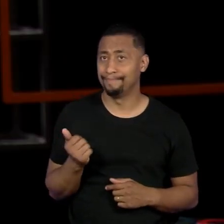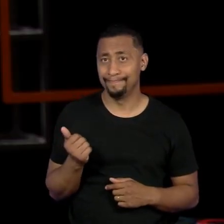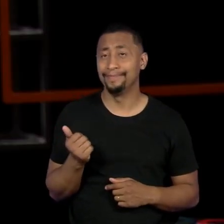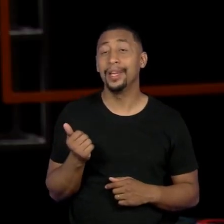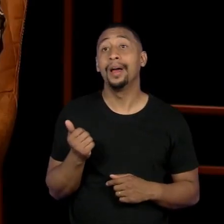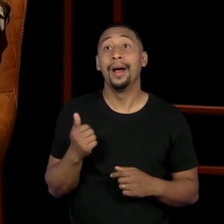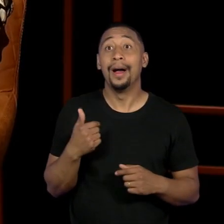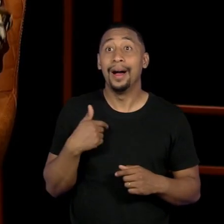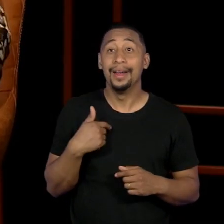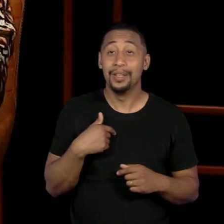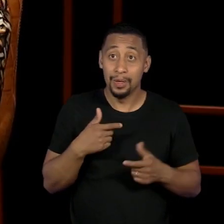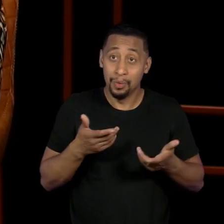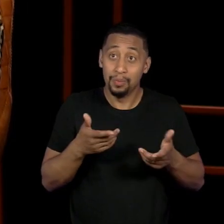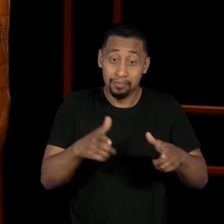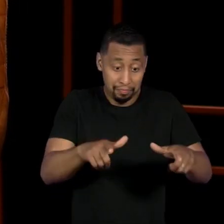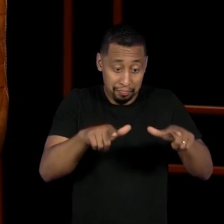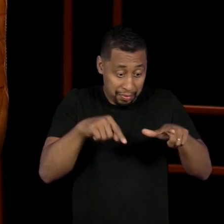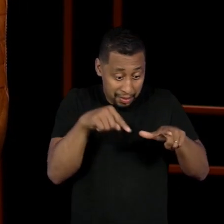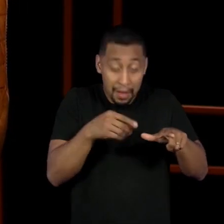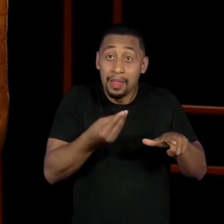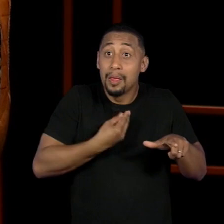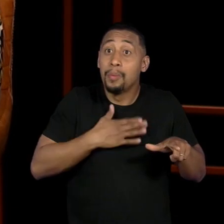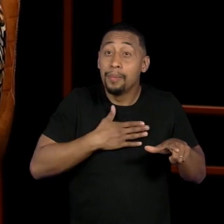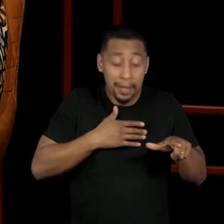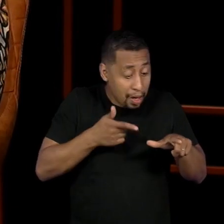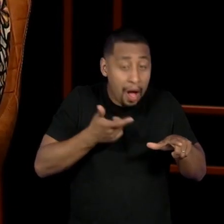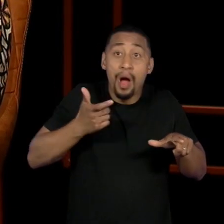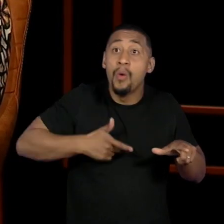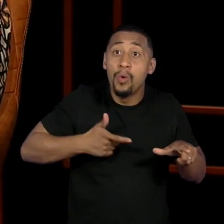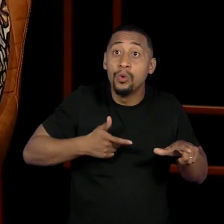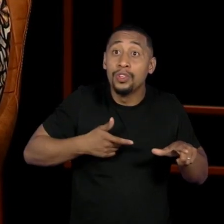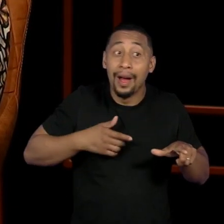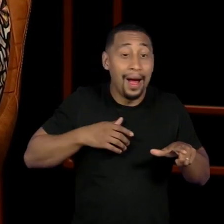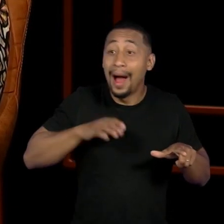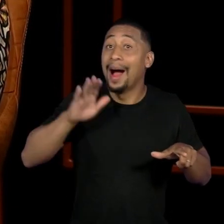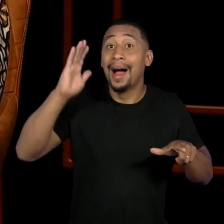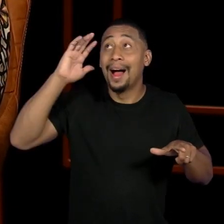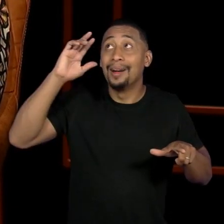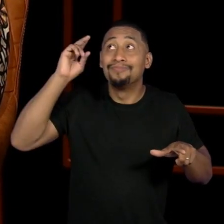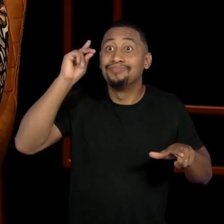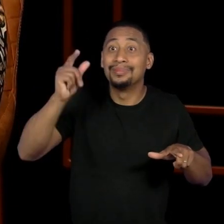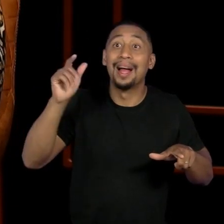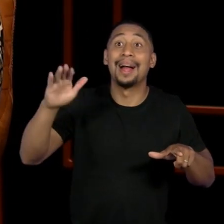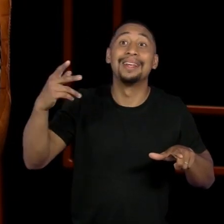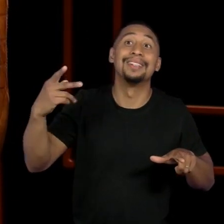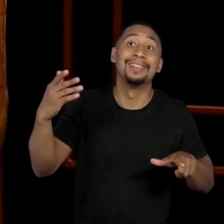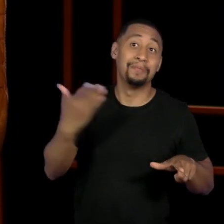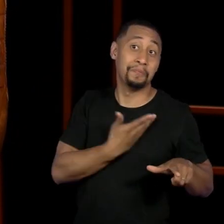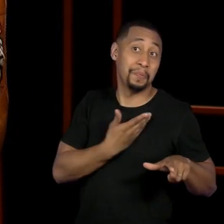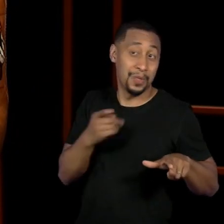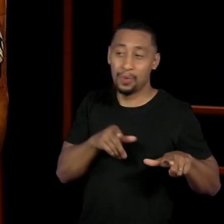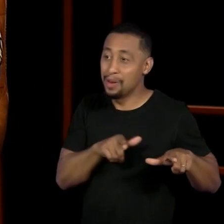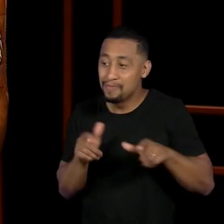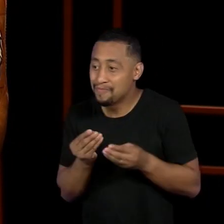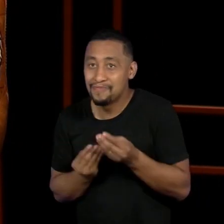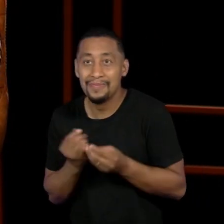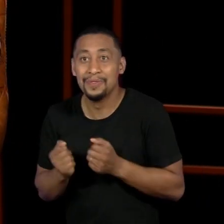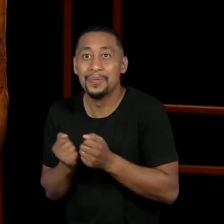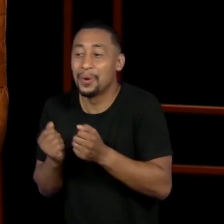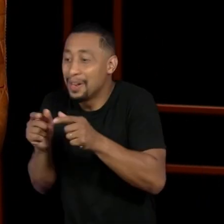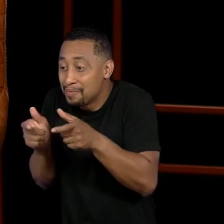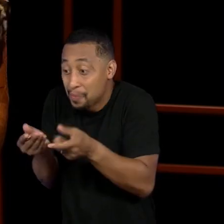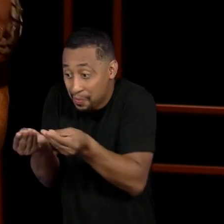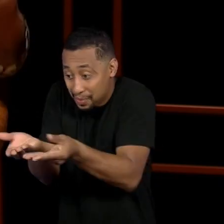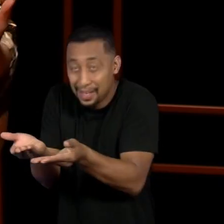Cecília e com as crianças. Então, Geninha, podemos ouvir aqui uma coisa que eu acabei de receber agora do Brasil? Então eu tive assim